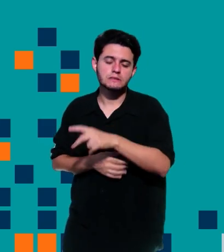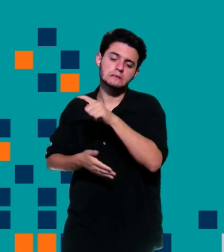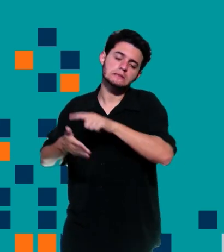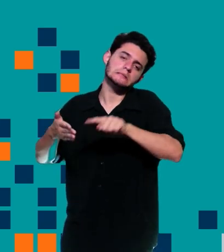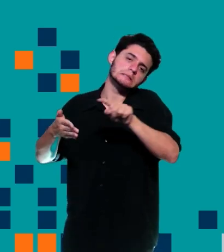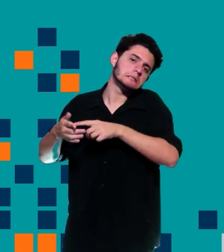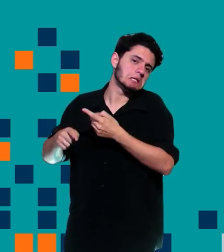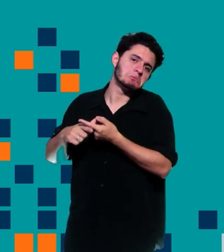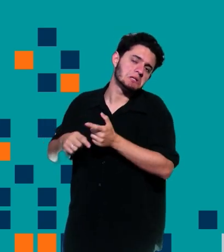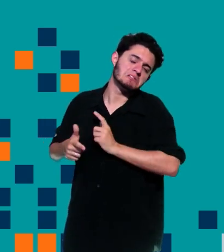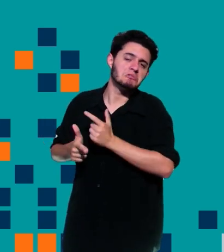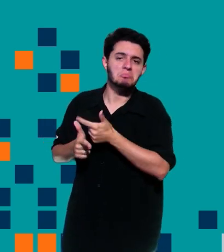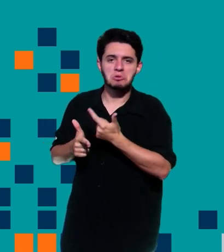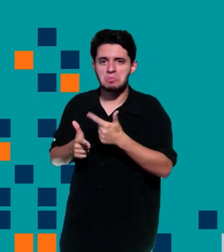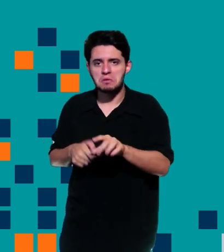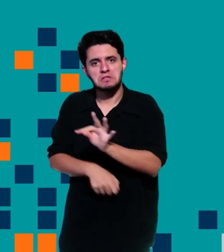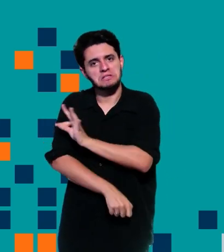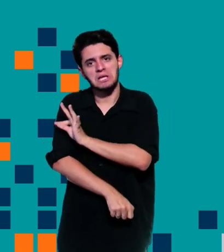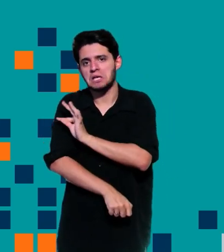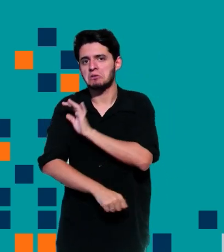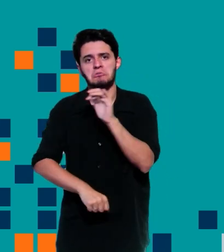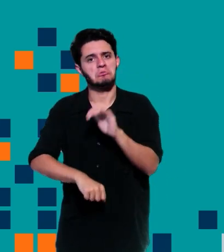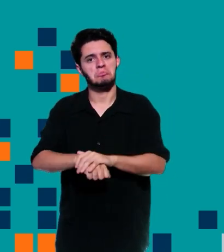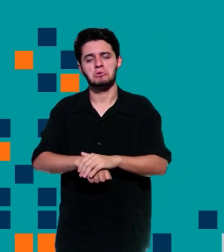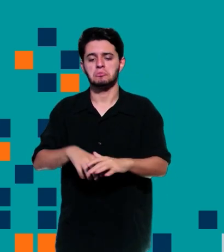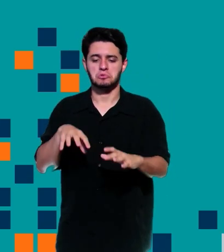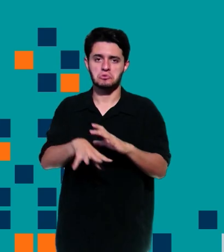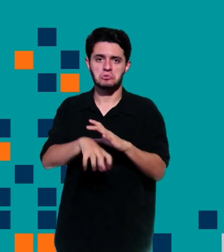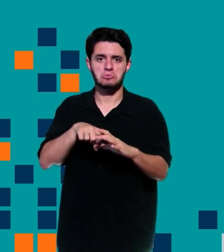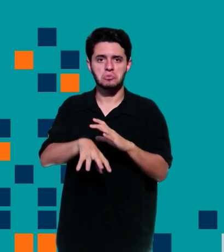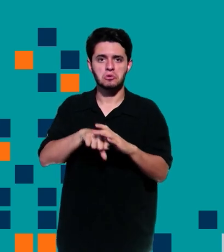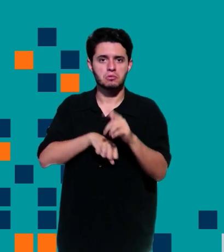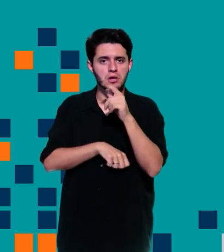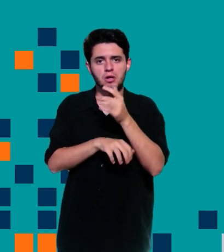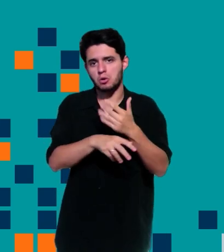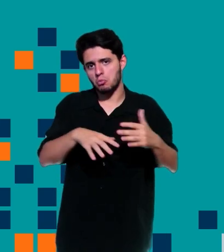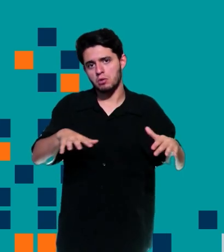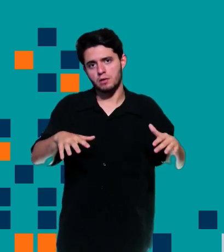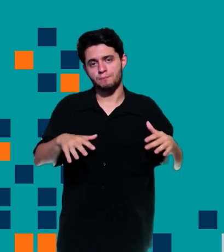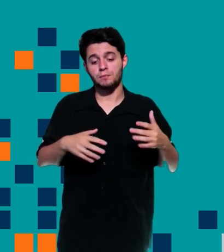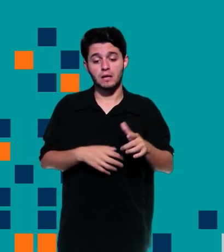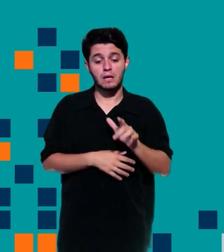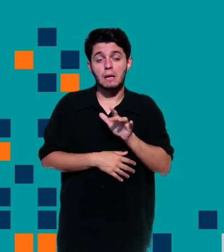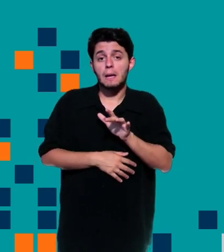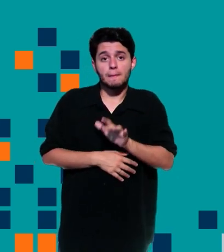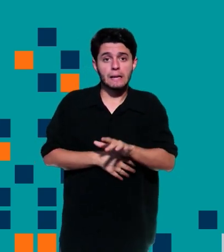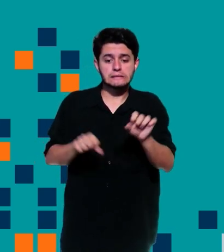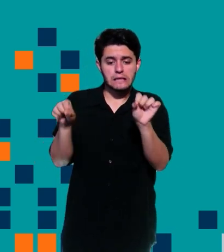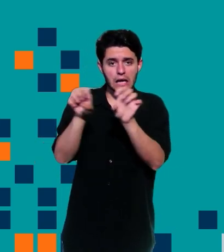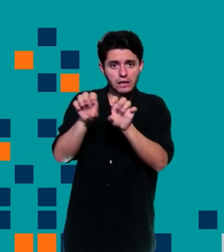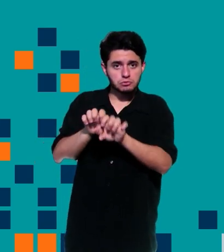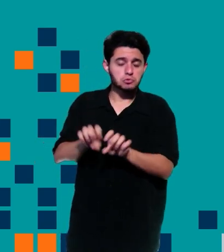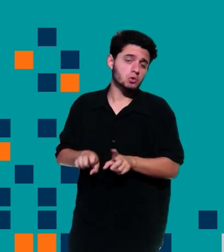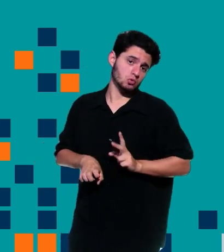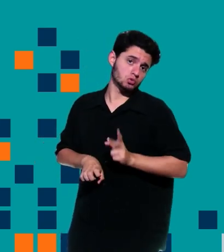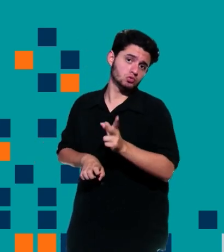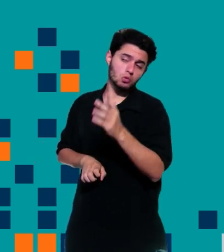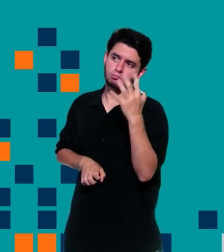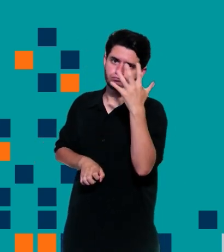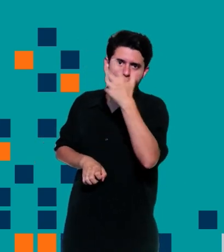alumínio, e ele bombeava a água, e ali caía como 2 cascatas também nas extremidades. E a cobertura era feita com